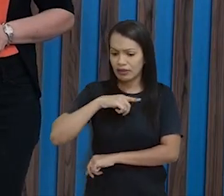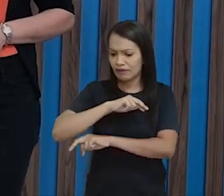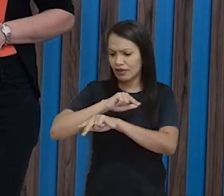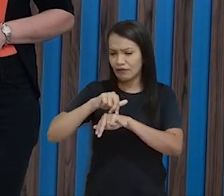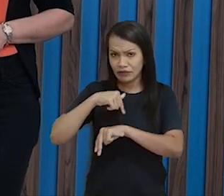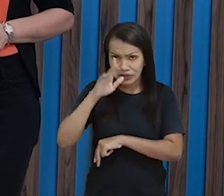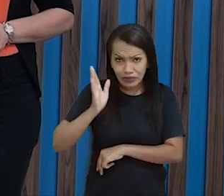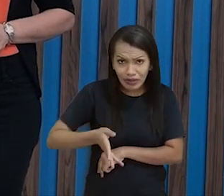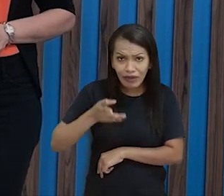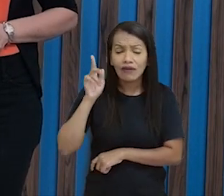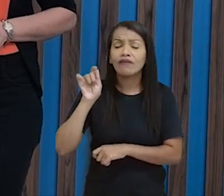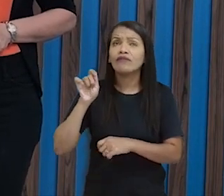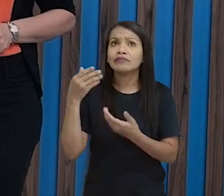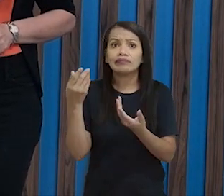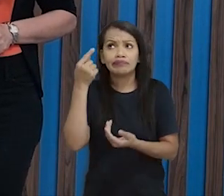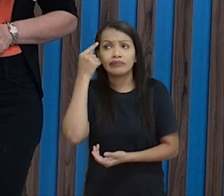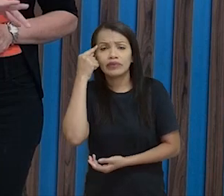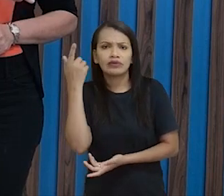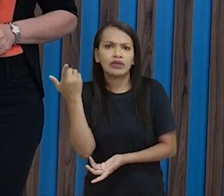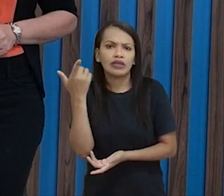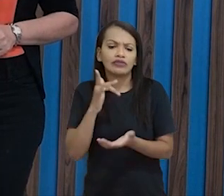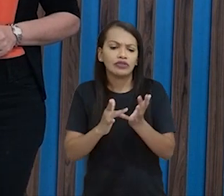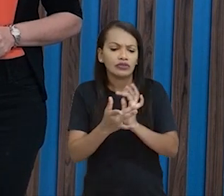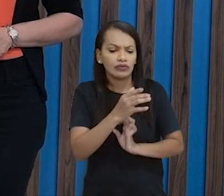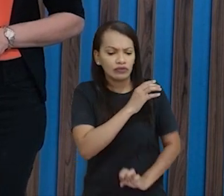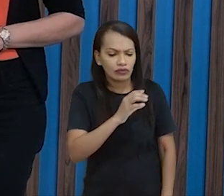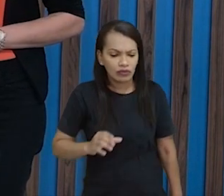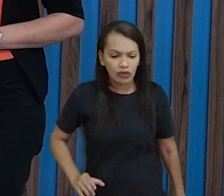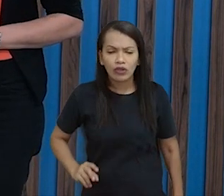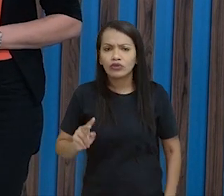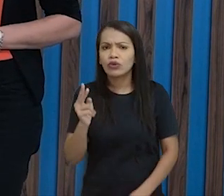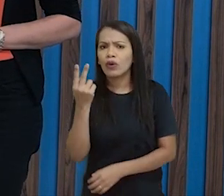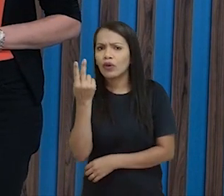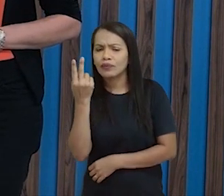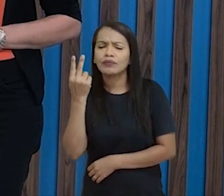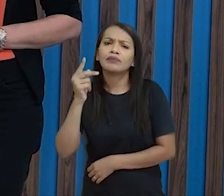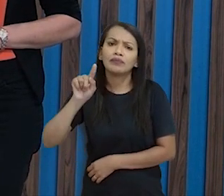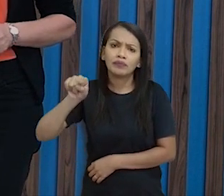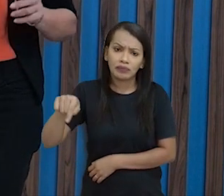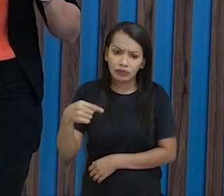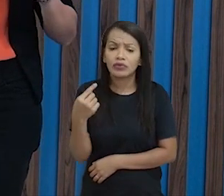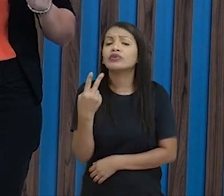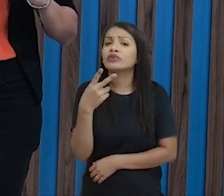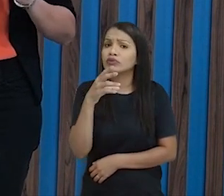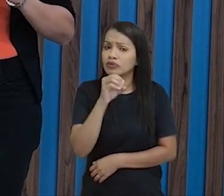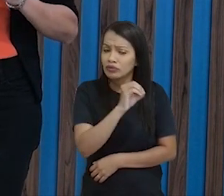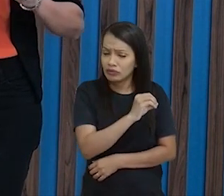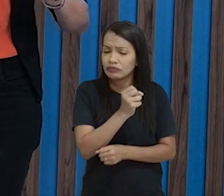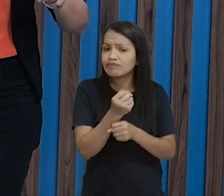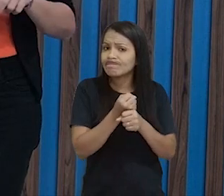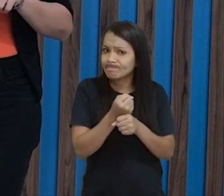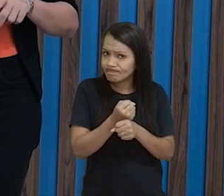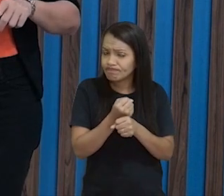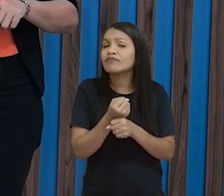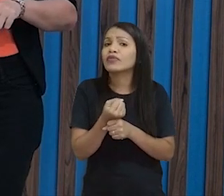faz ideia? Olha só, Cristo nasceu há 2022 anos, não é? Papai do Céu nasceu,